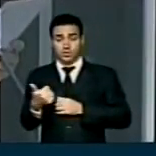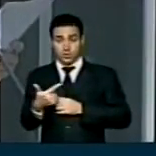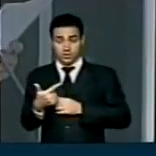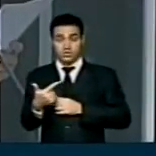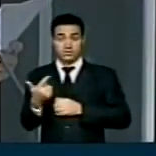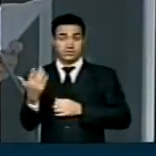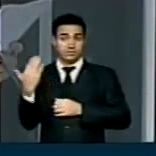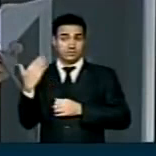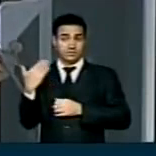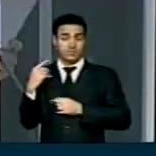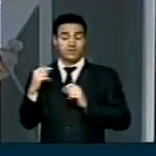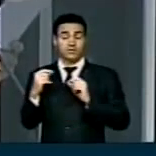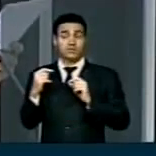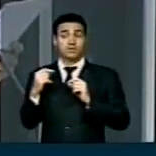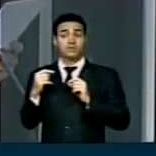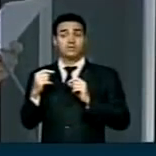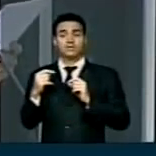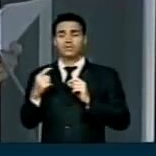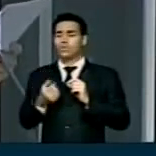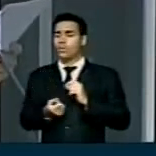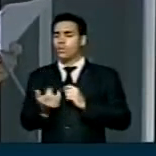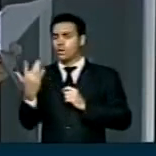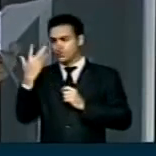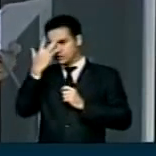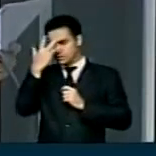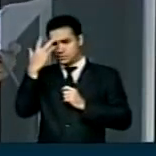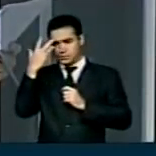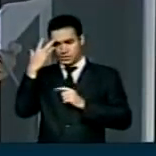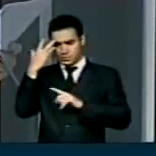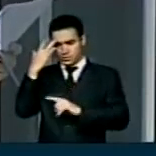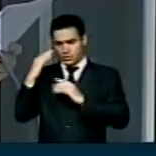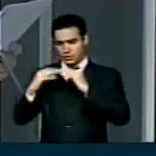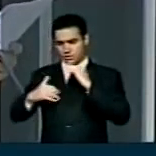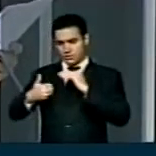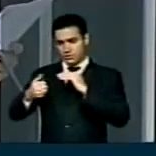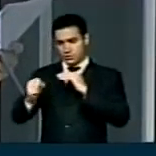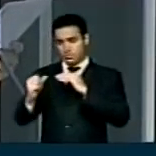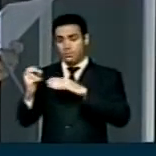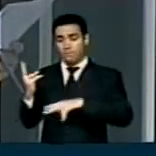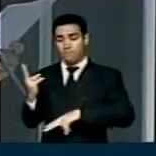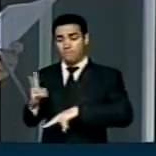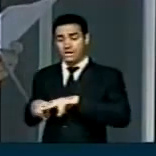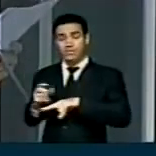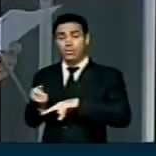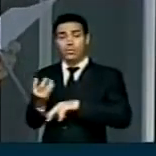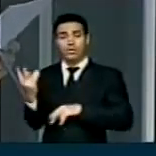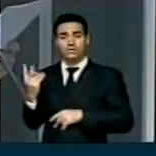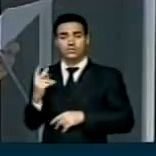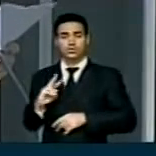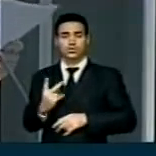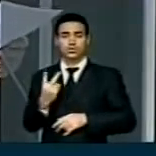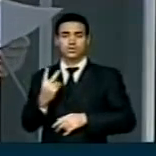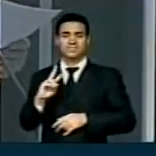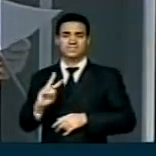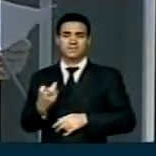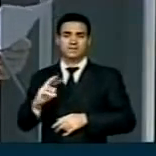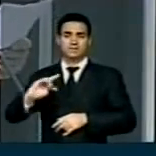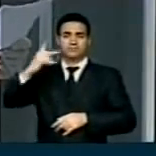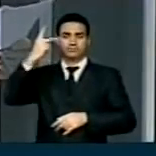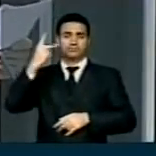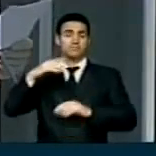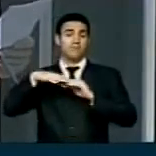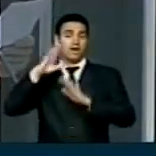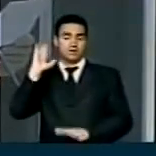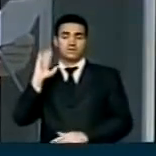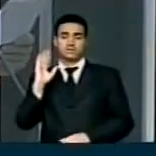o crescimento no número de menores apreendidos foi mais de 2 vezes superior ao